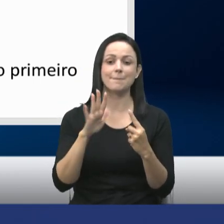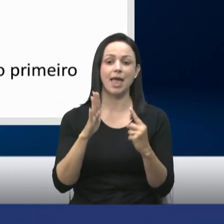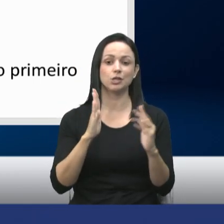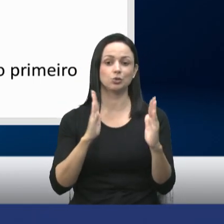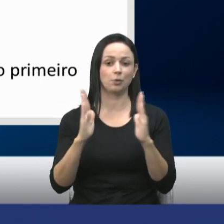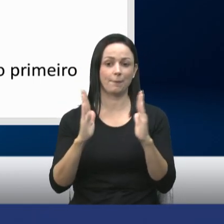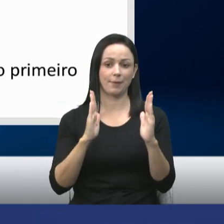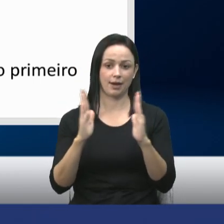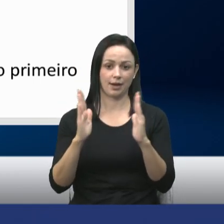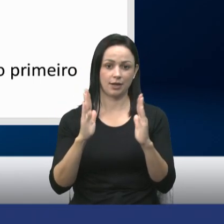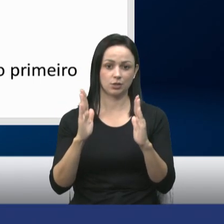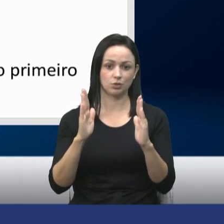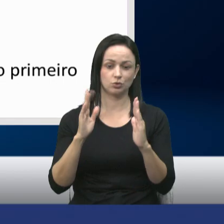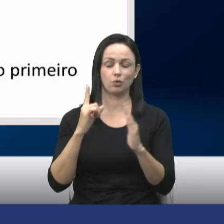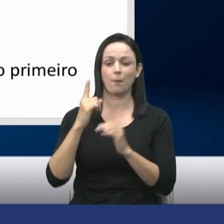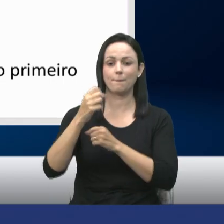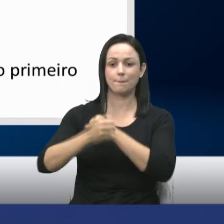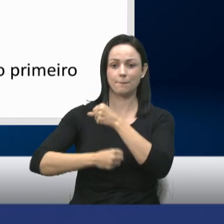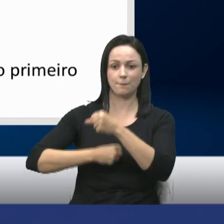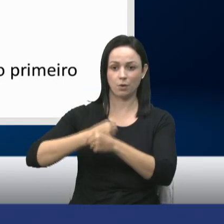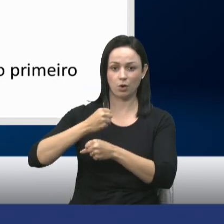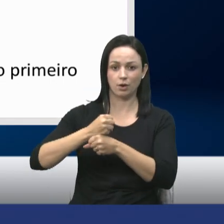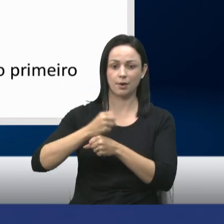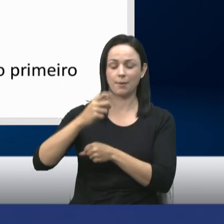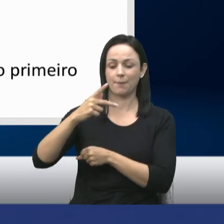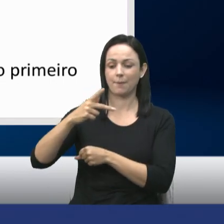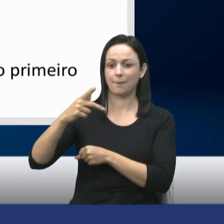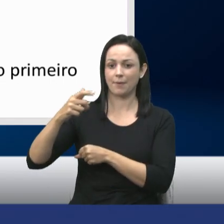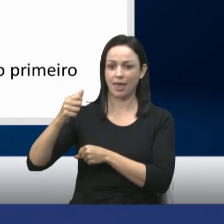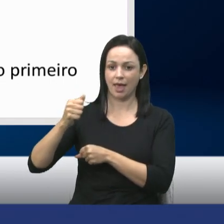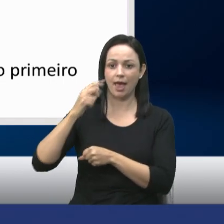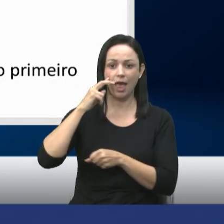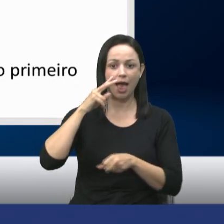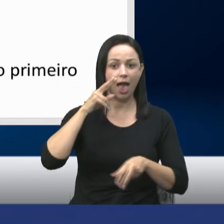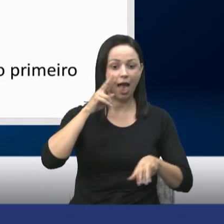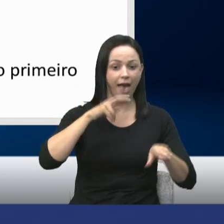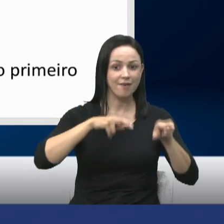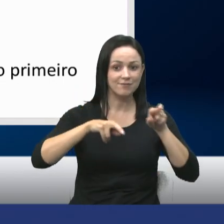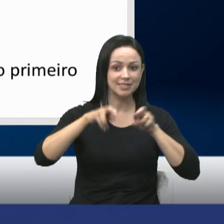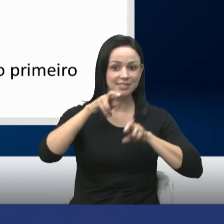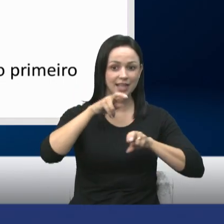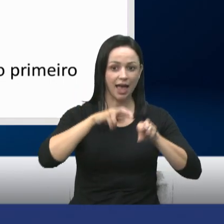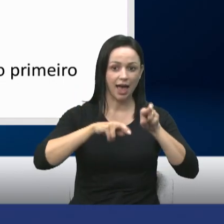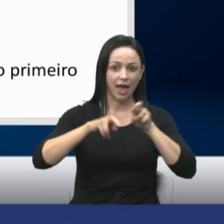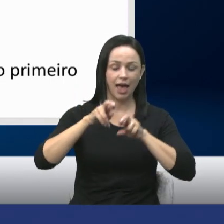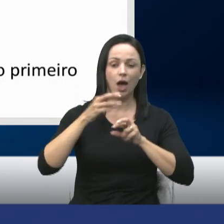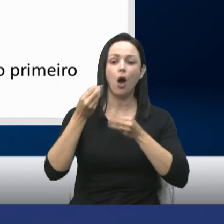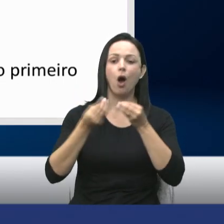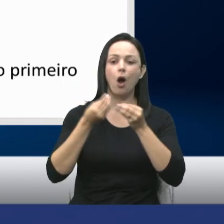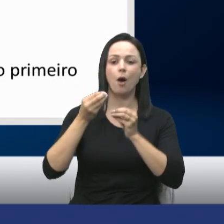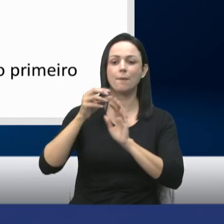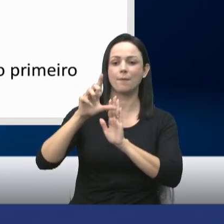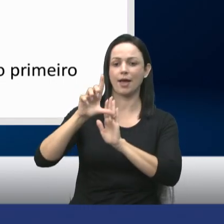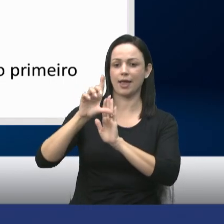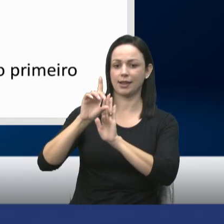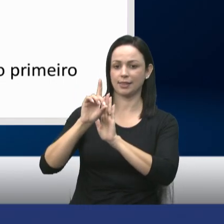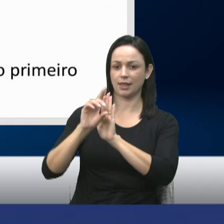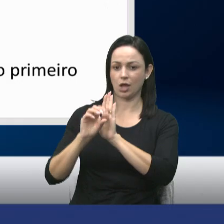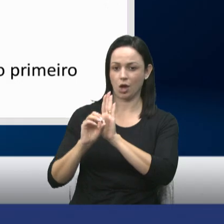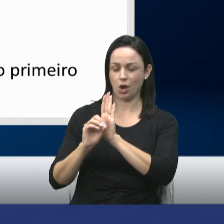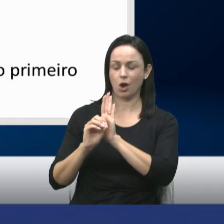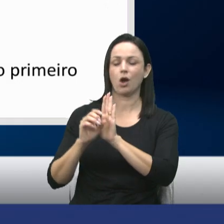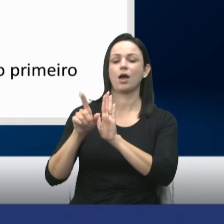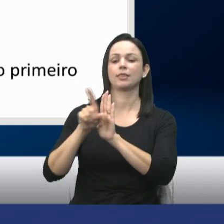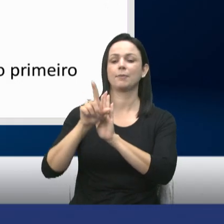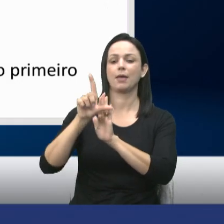E anualmente o PPA ele é revisado através da LDO e da LOA.